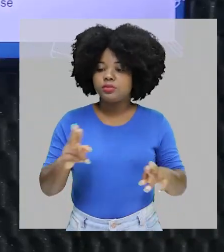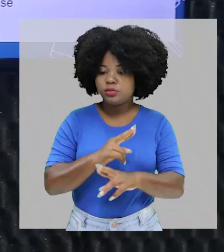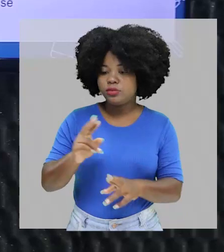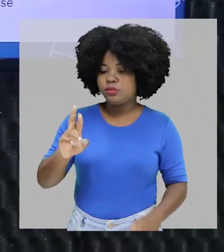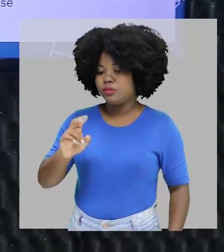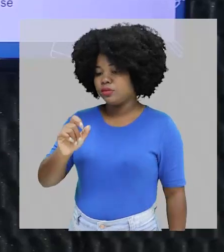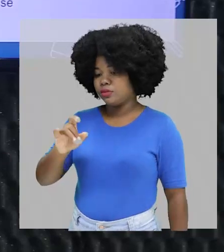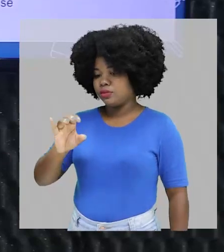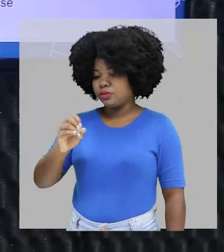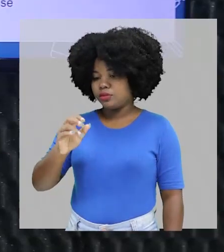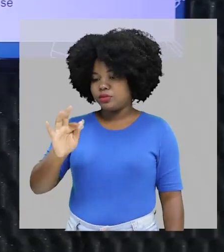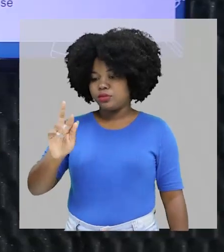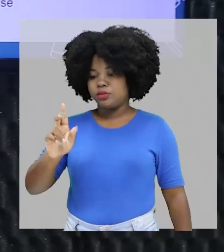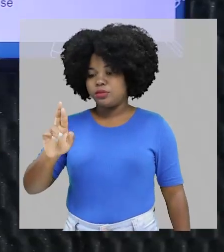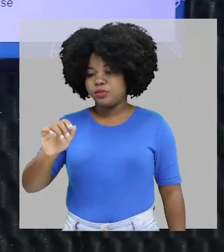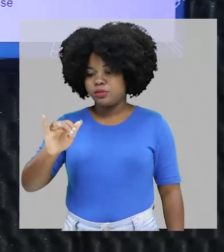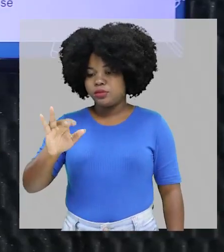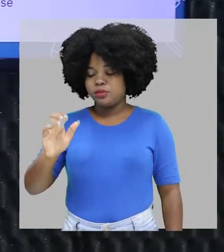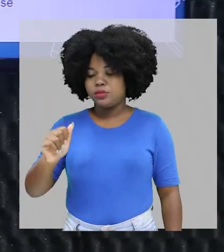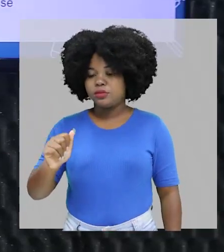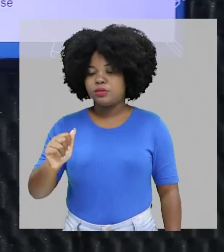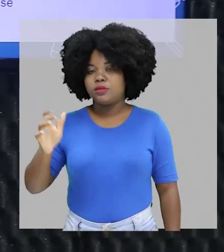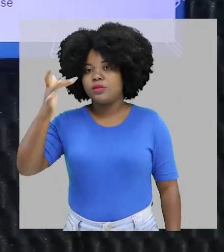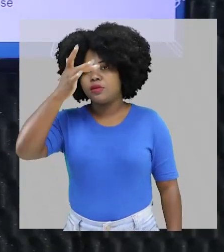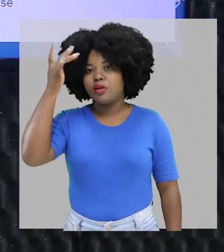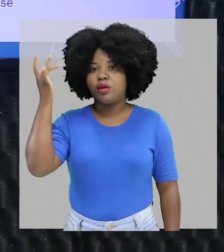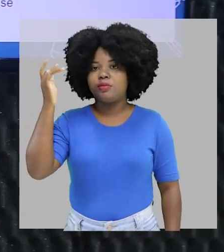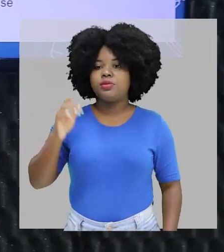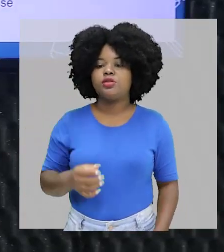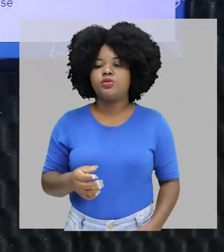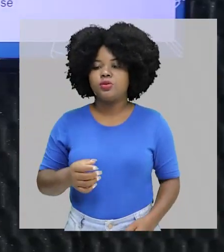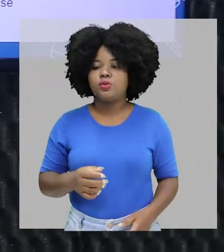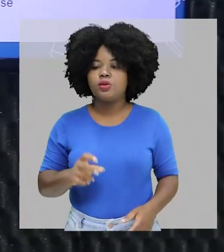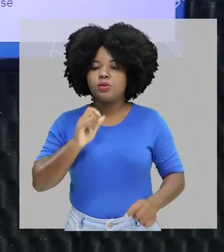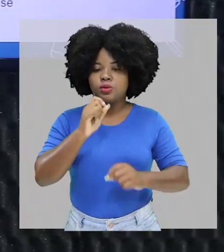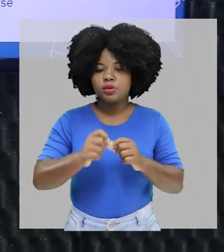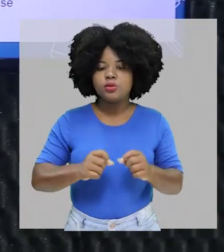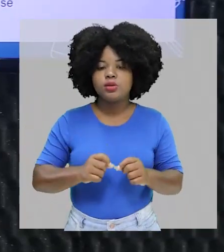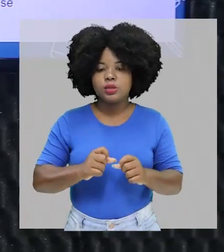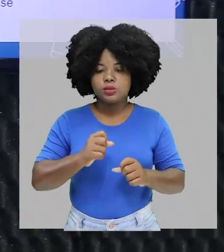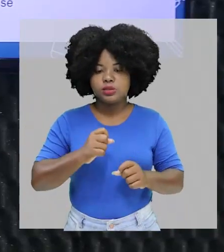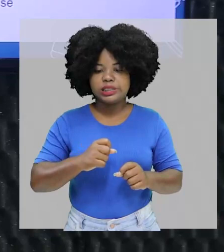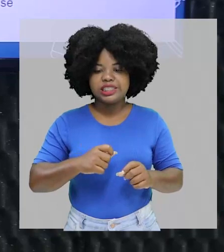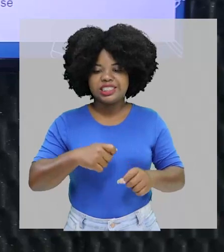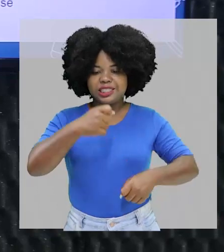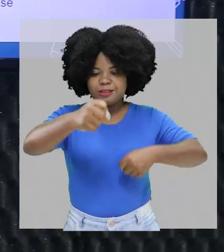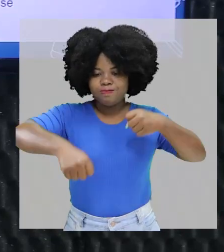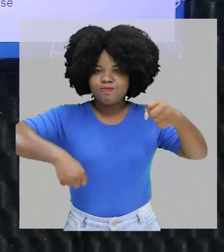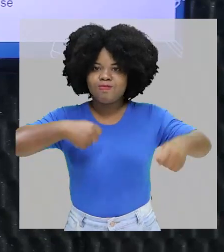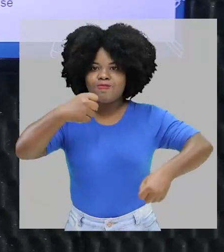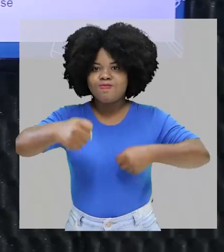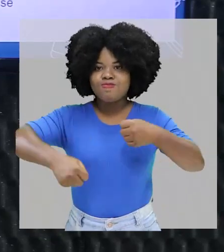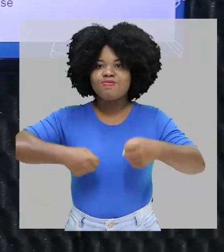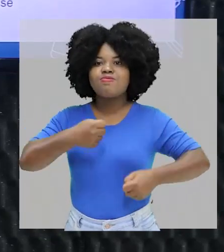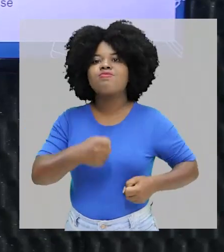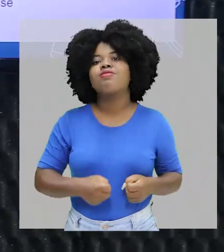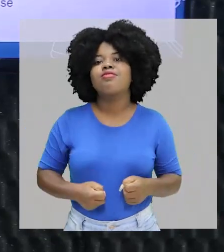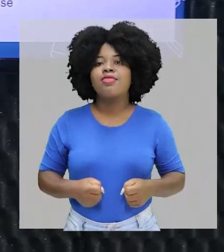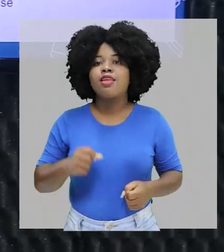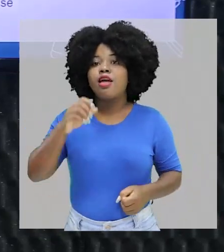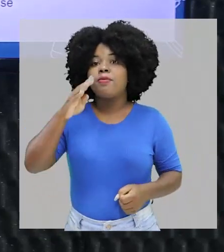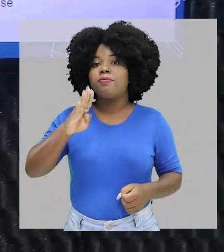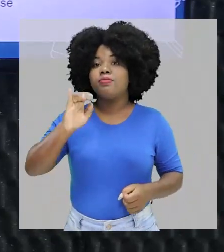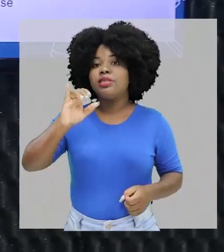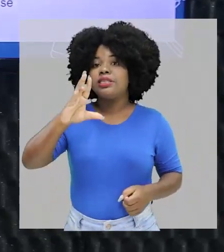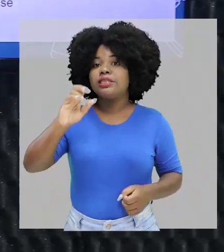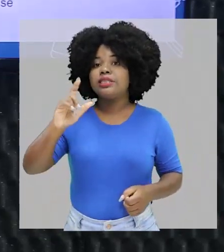ok? A pessoa caiu na bicicleta e aí tá com uma dor na perna, no